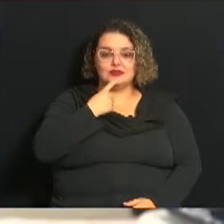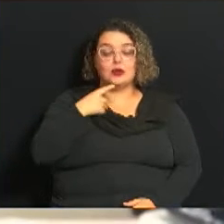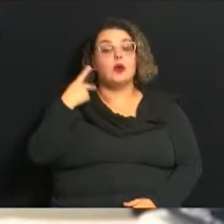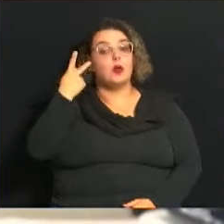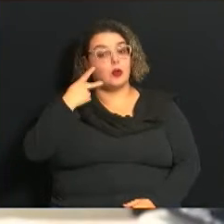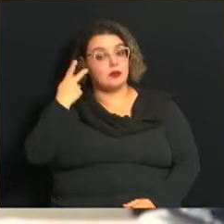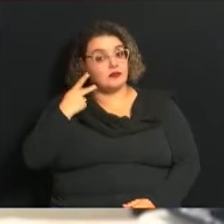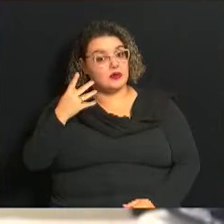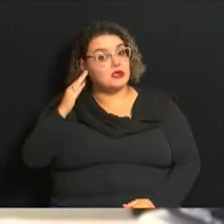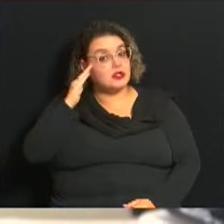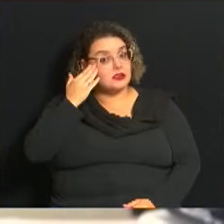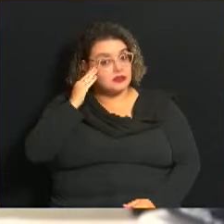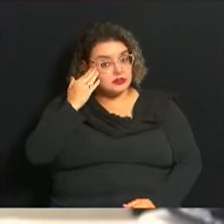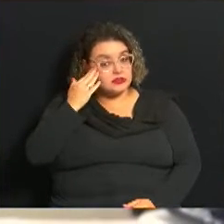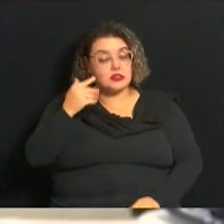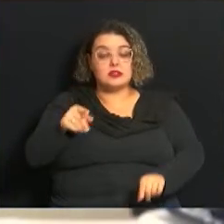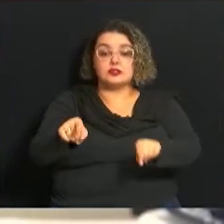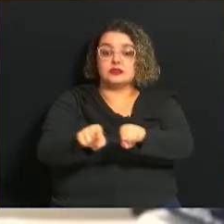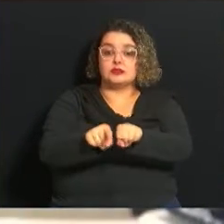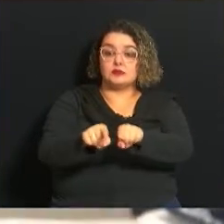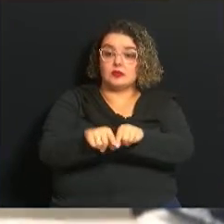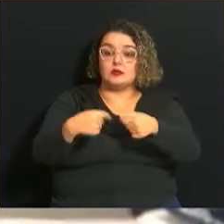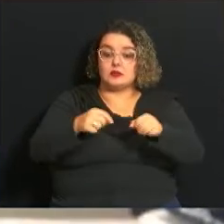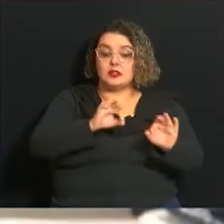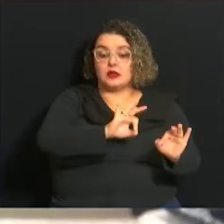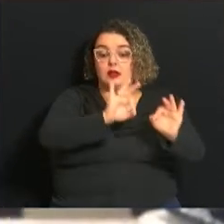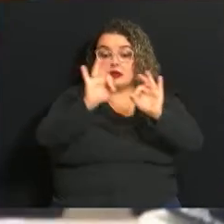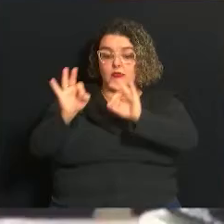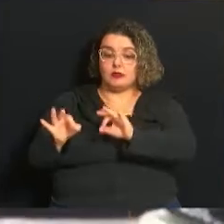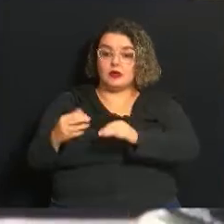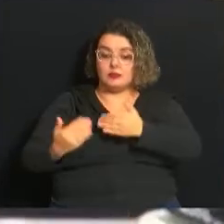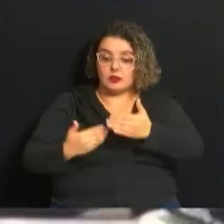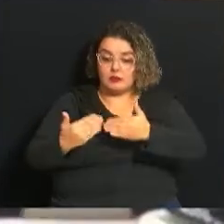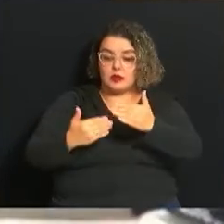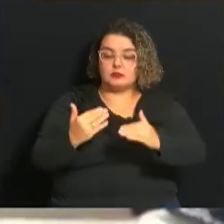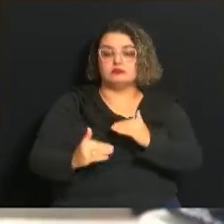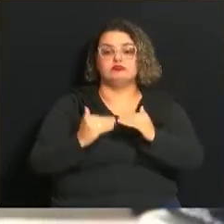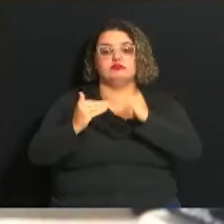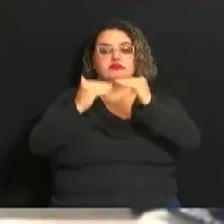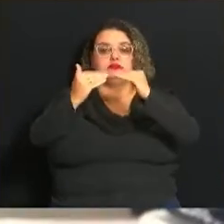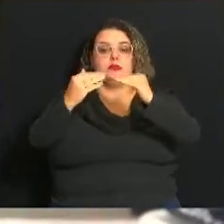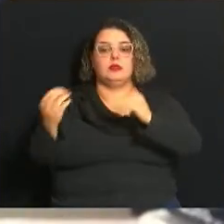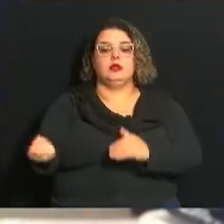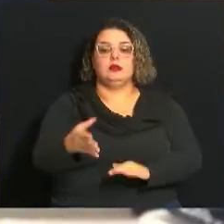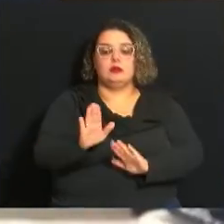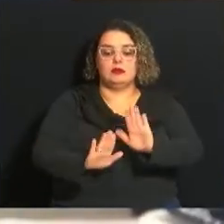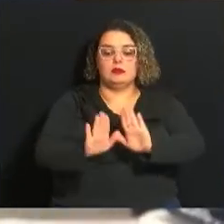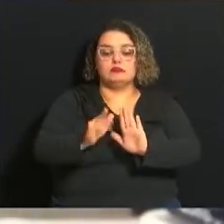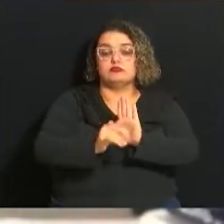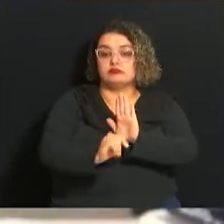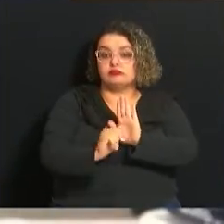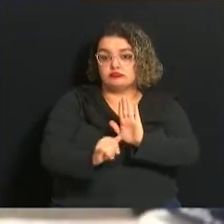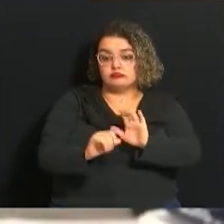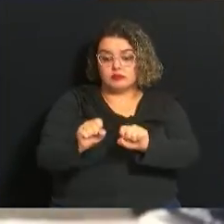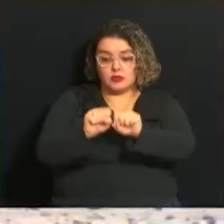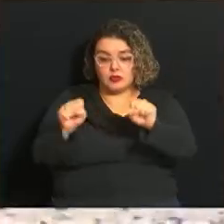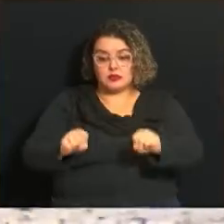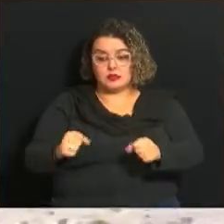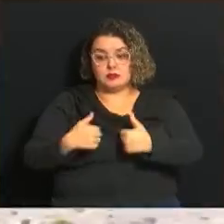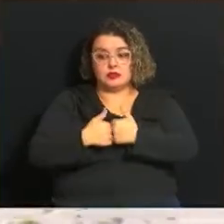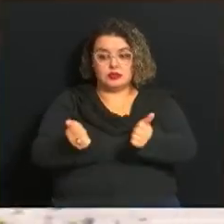que a comissão também deve acompanhar o processo de construção da nova licitação do sistema de transporte de